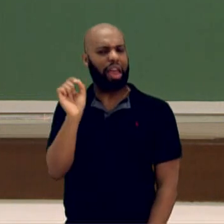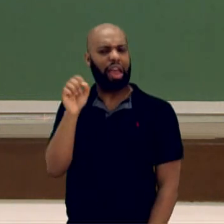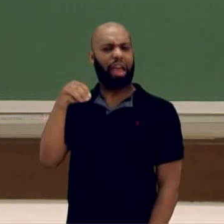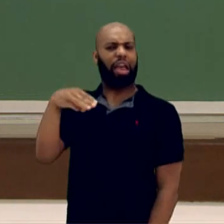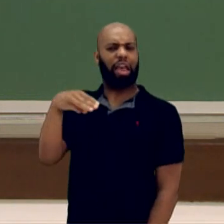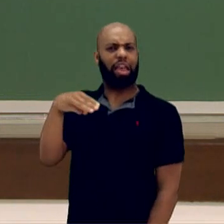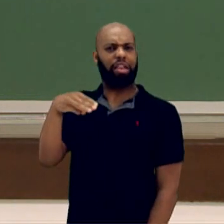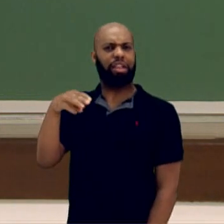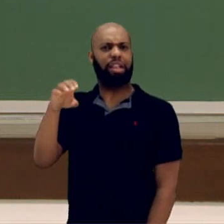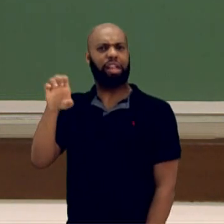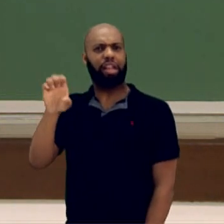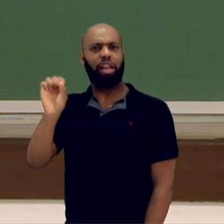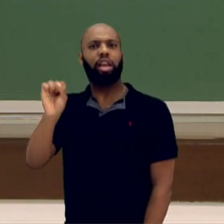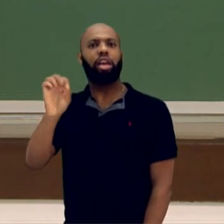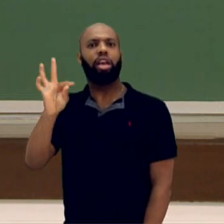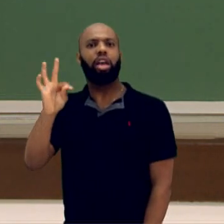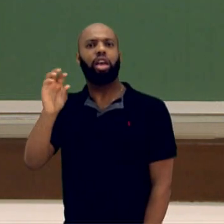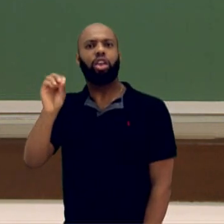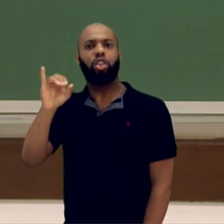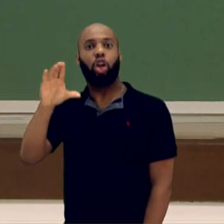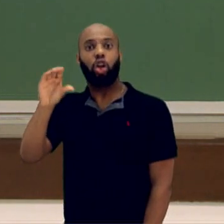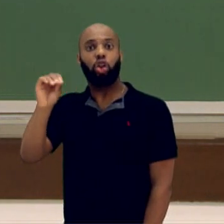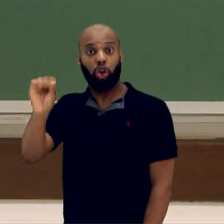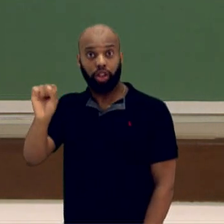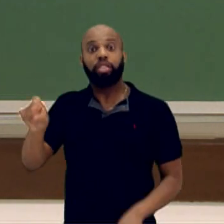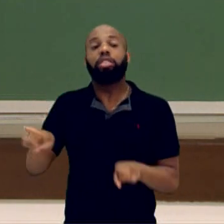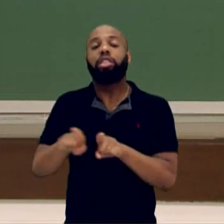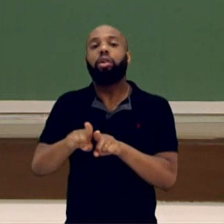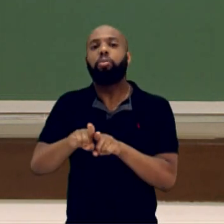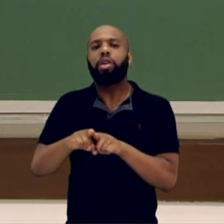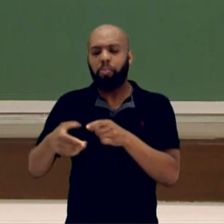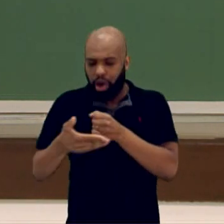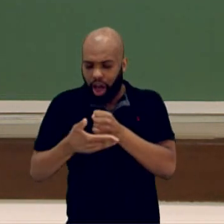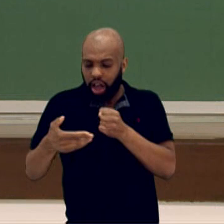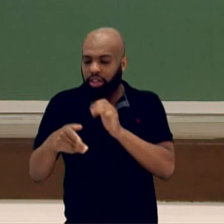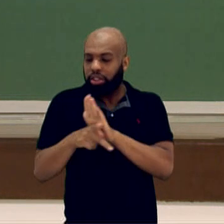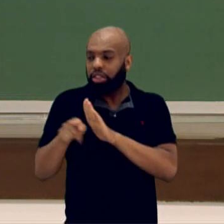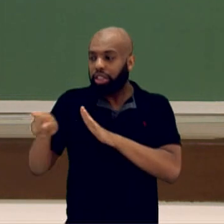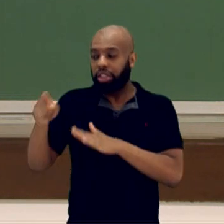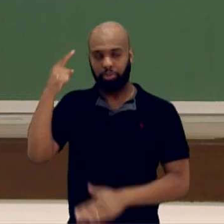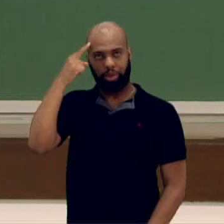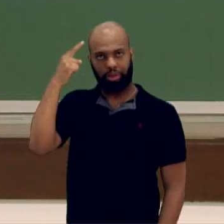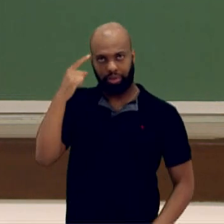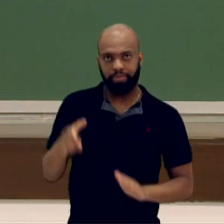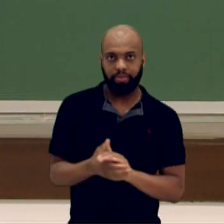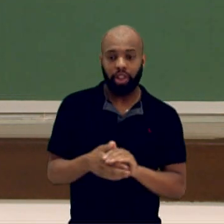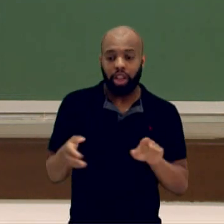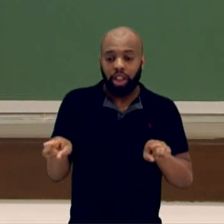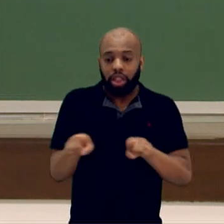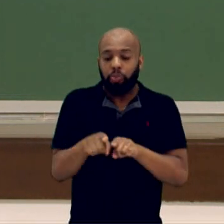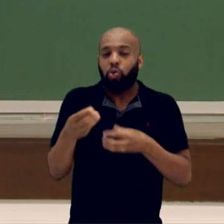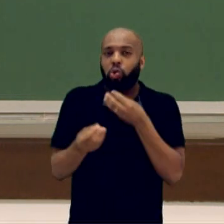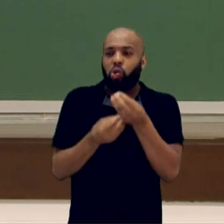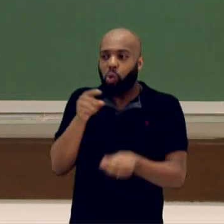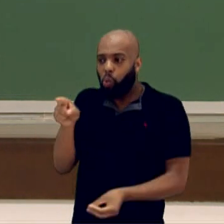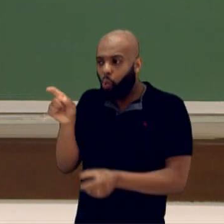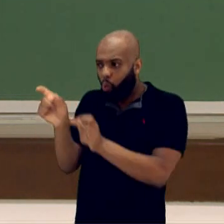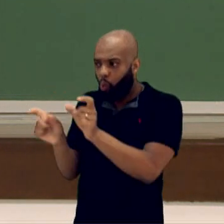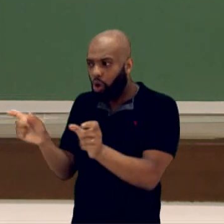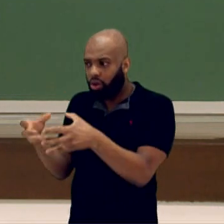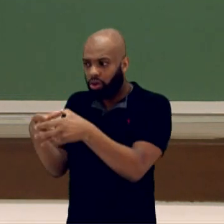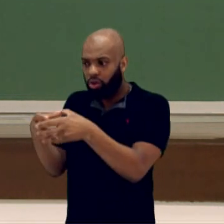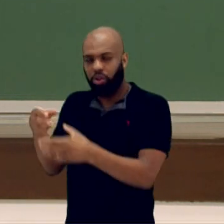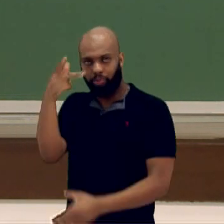os estoicos, quais os princípios da filosofia deles e como os estoicos explicam